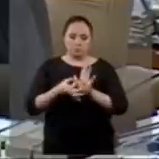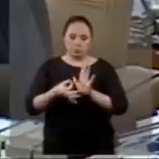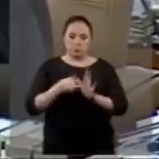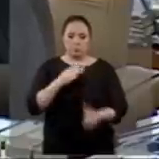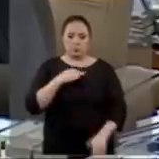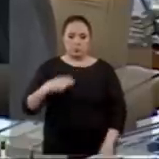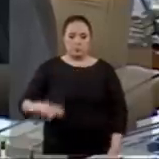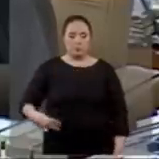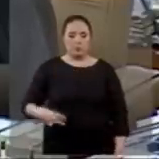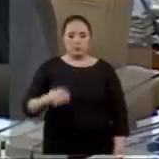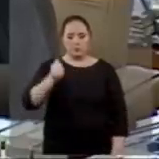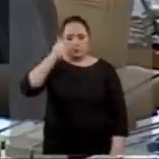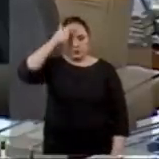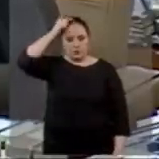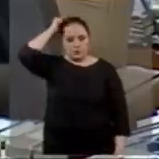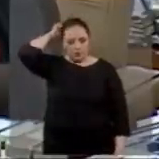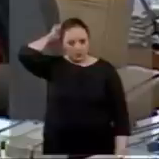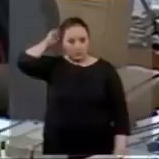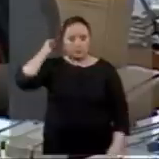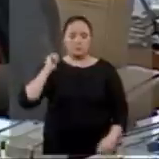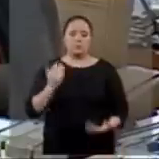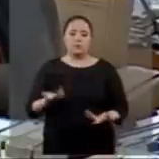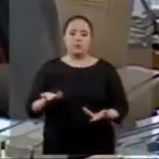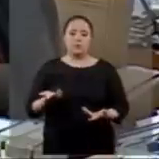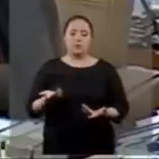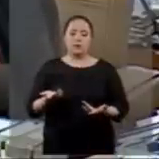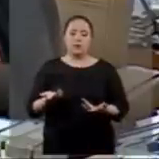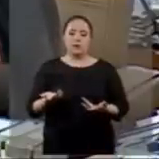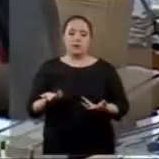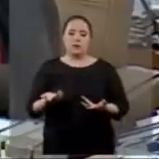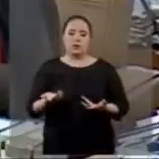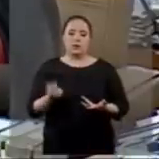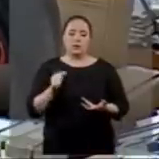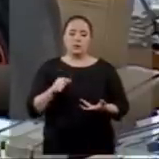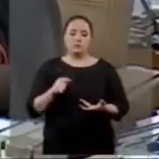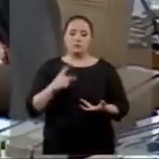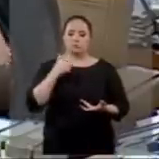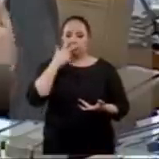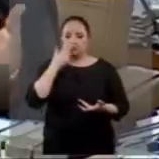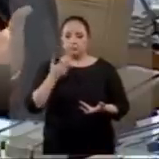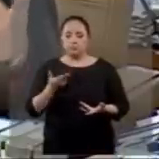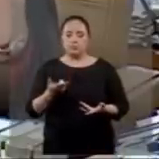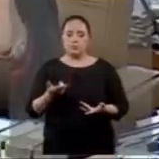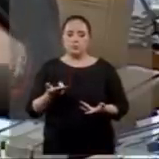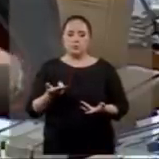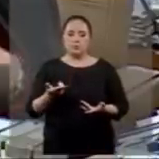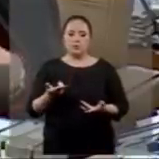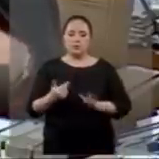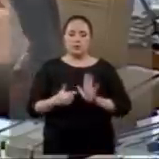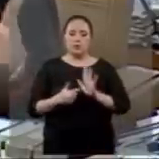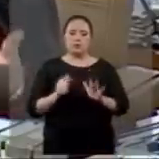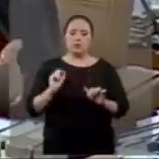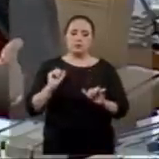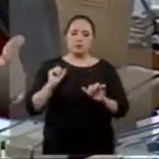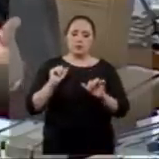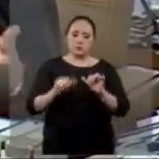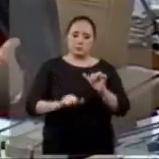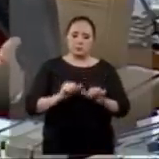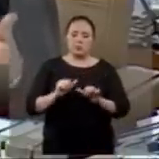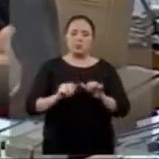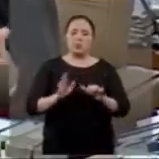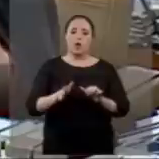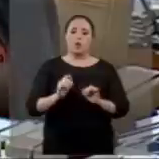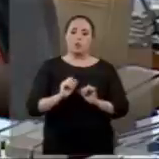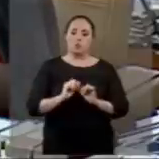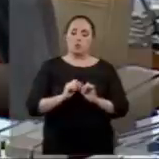pelo ministro Alexandre de Moraes, na medida em que ele está a se valer das alterações que foram